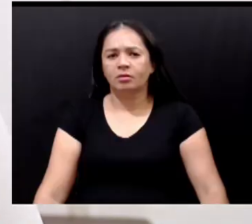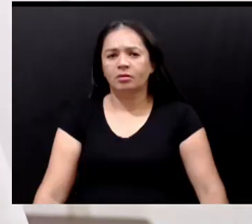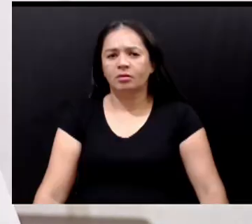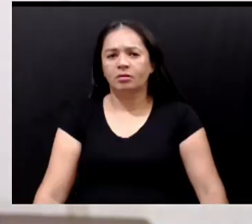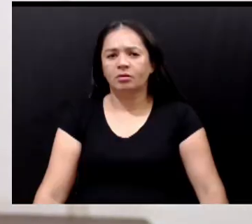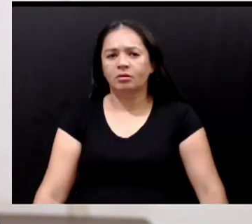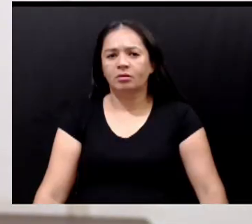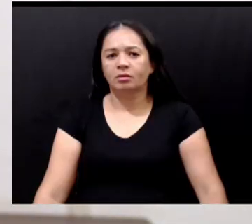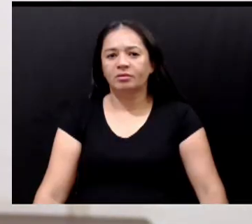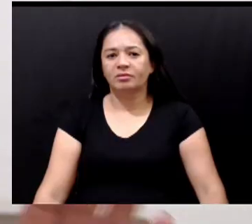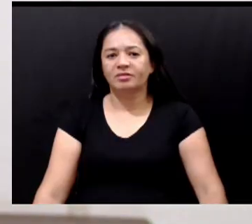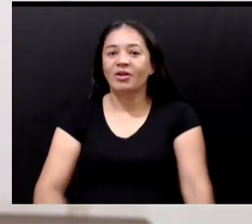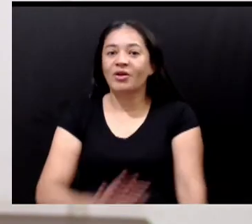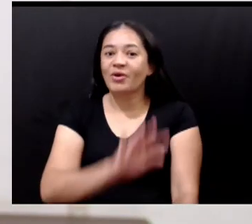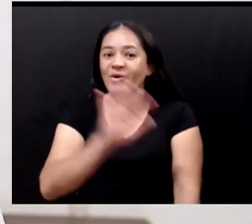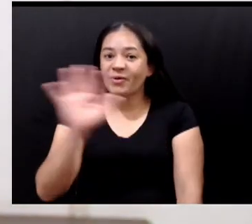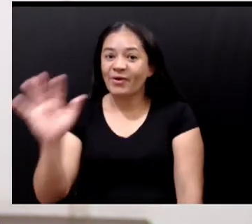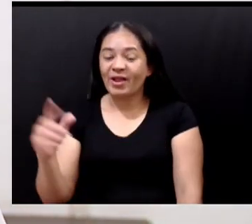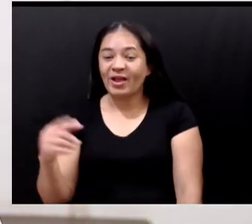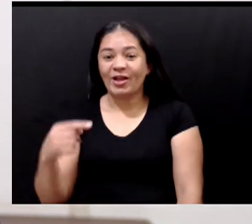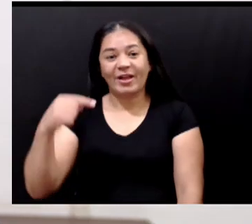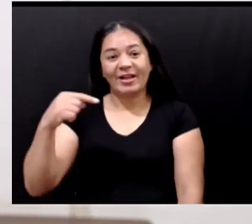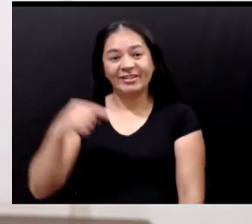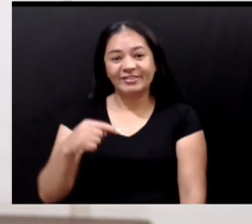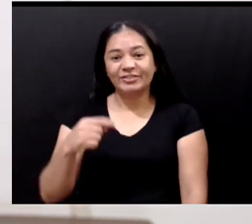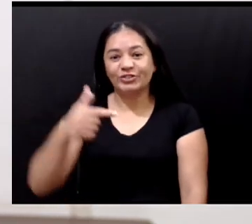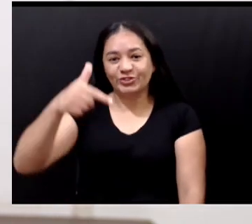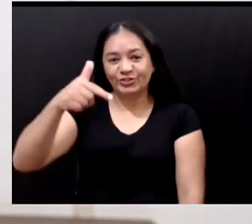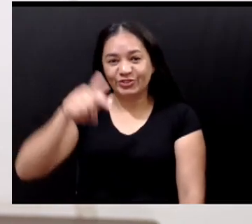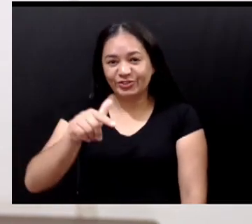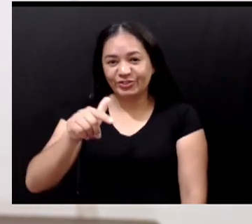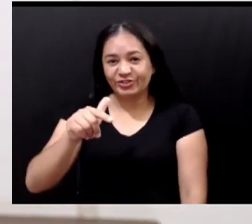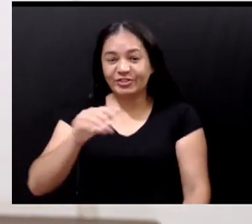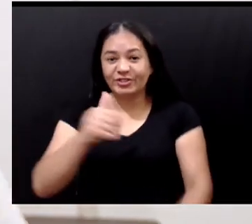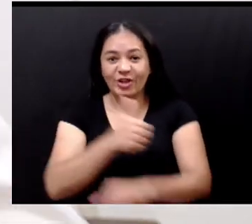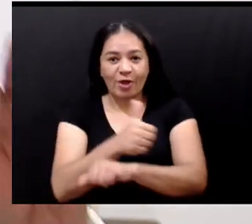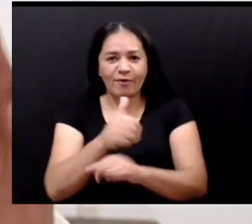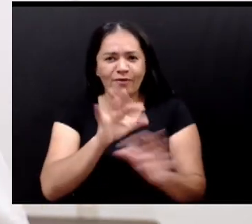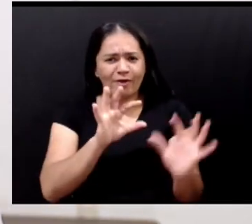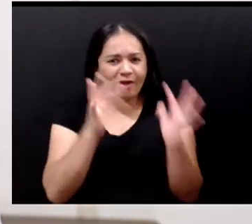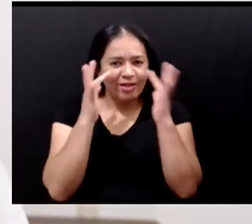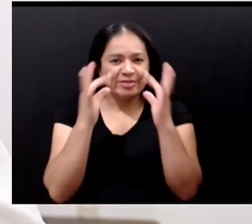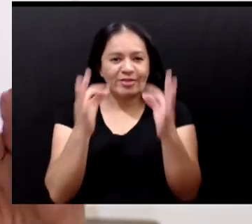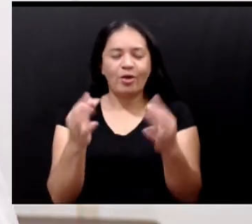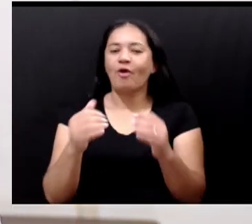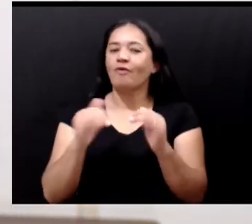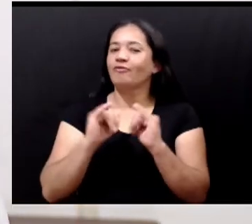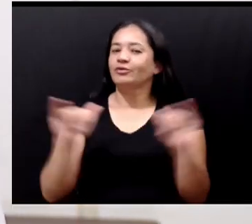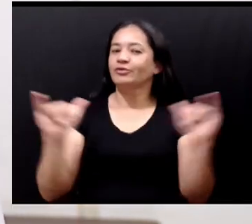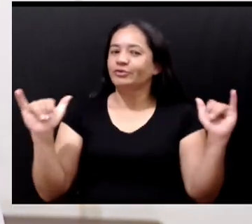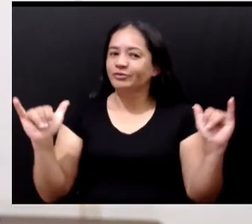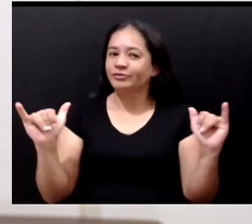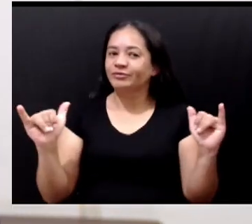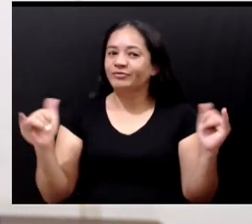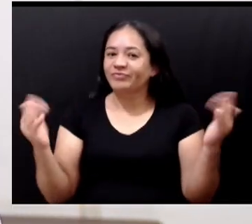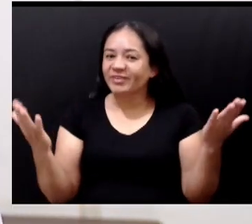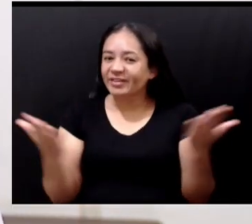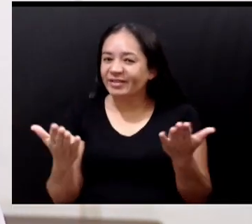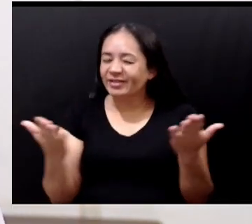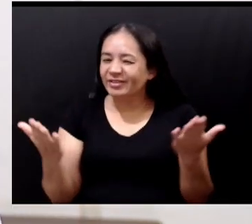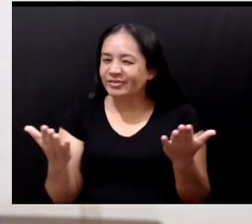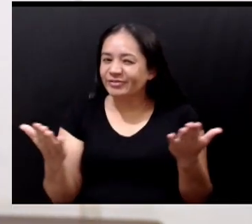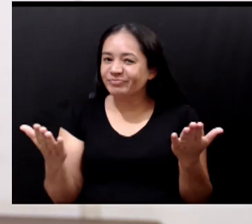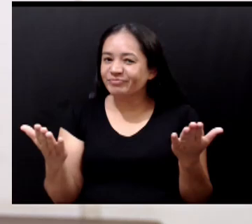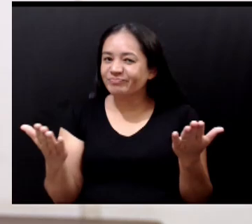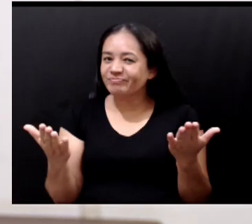Olá, minha gente! Estamos aqui com mais um Se Liga na Profissão. E olha, eu vou te contar uma coisa. Esse Se Liga, eu